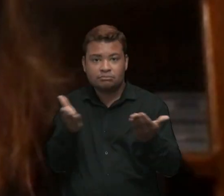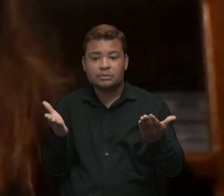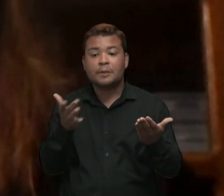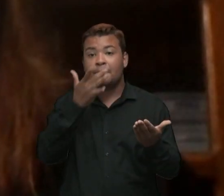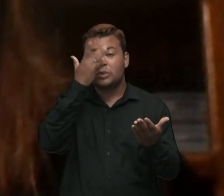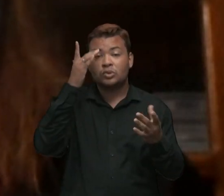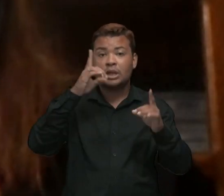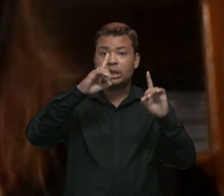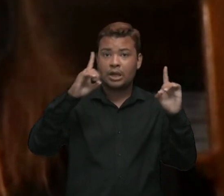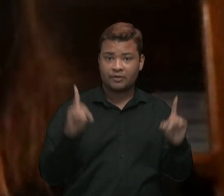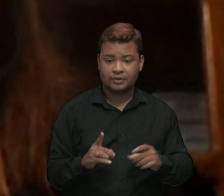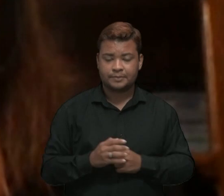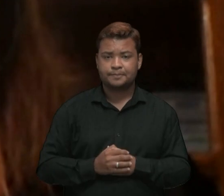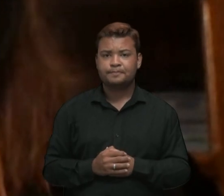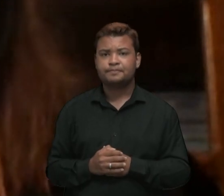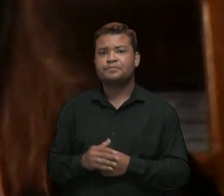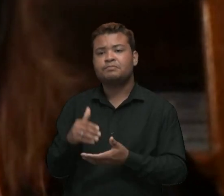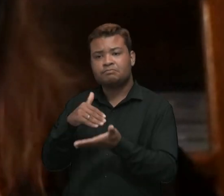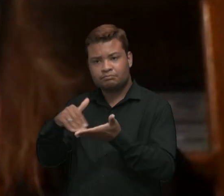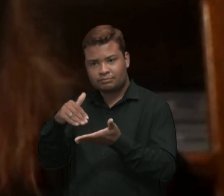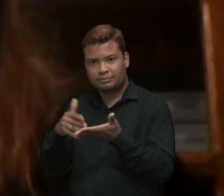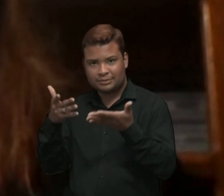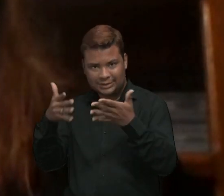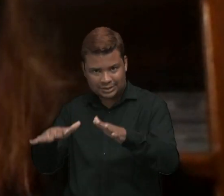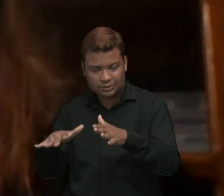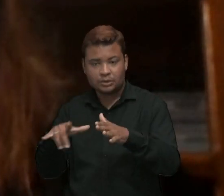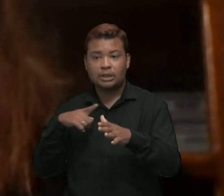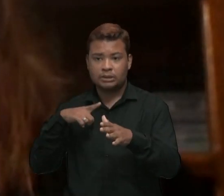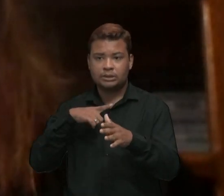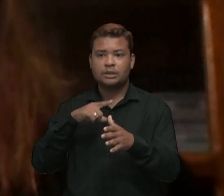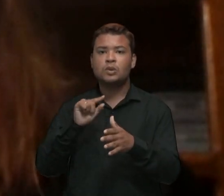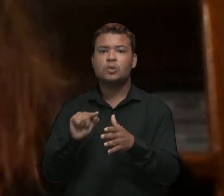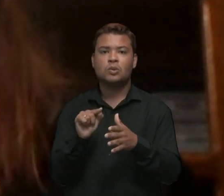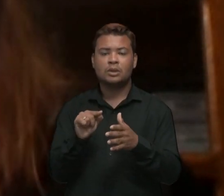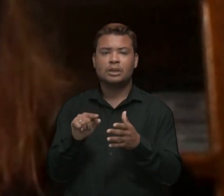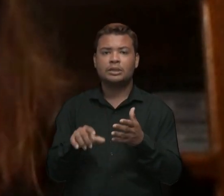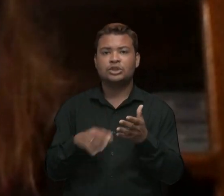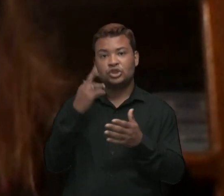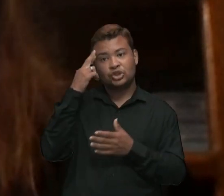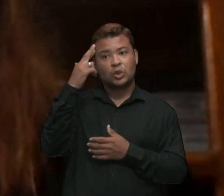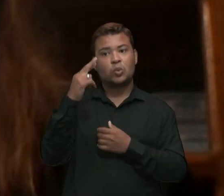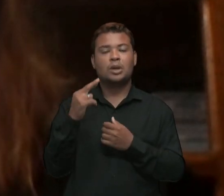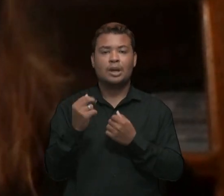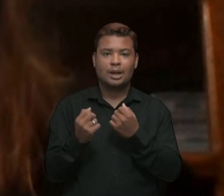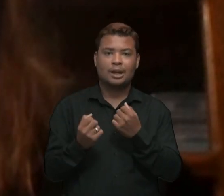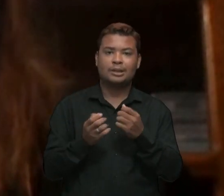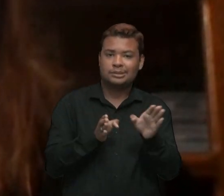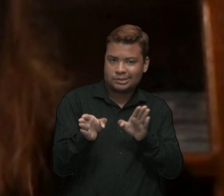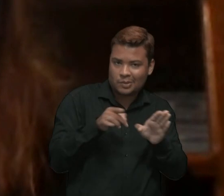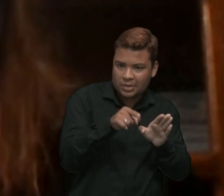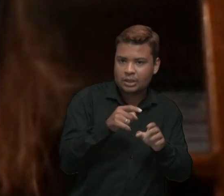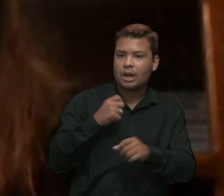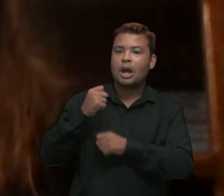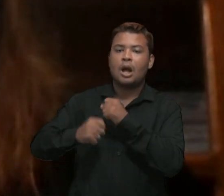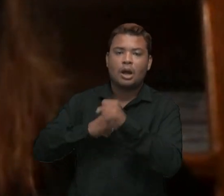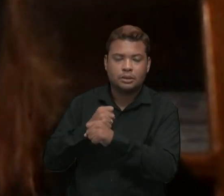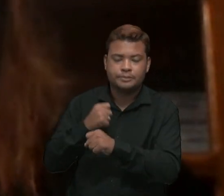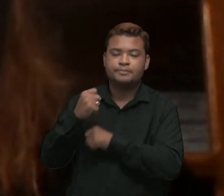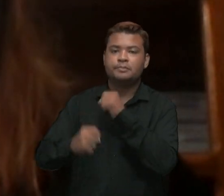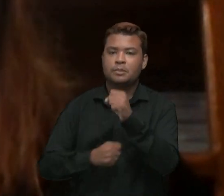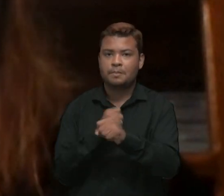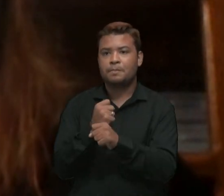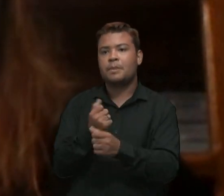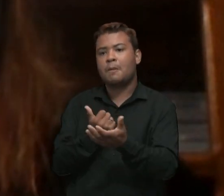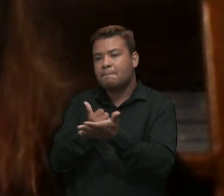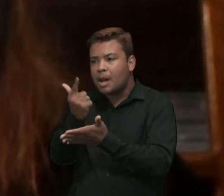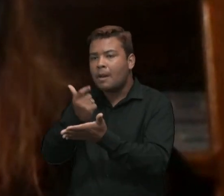A Secretaria de Inclusão, por meio da Diretoria de Acessibilidade, anualmente a gente adquire materiais,